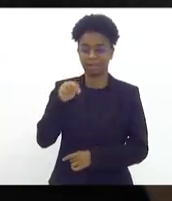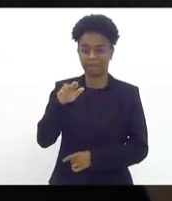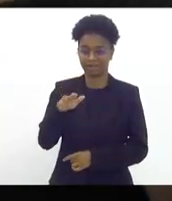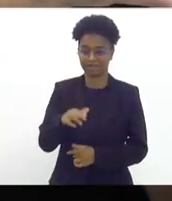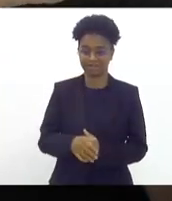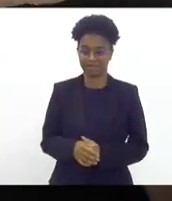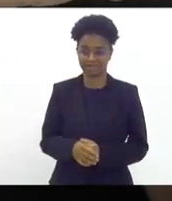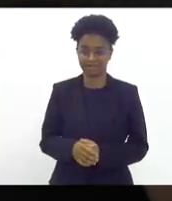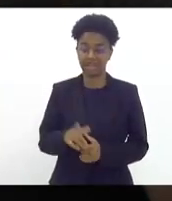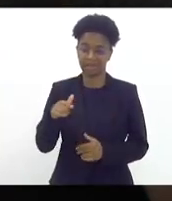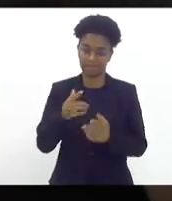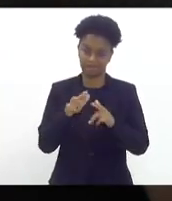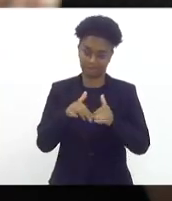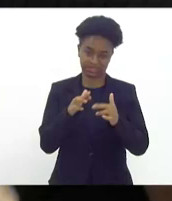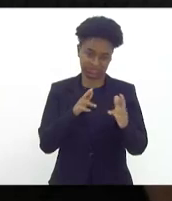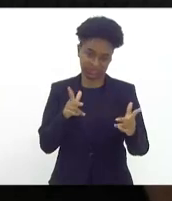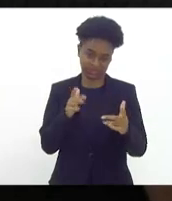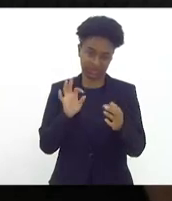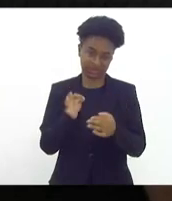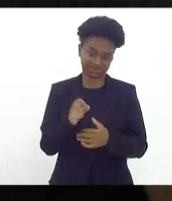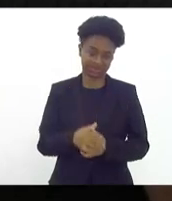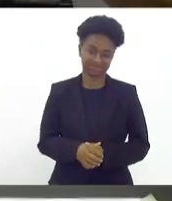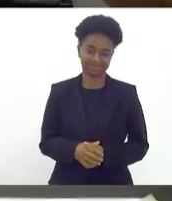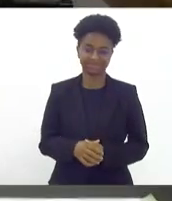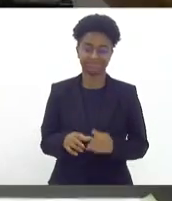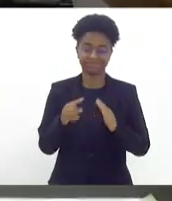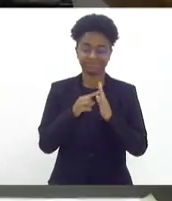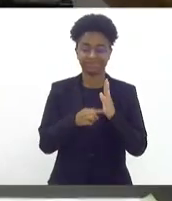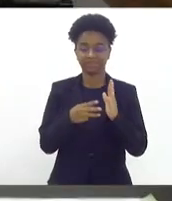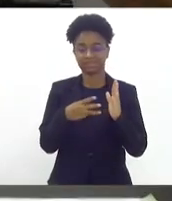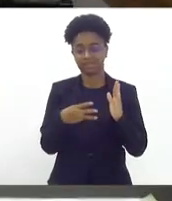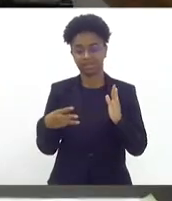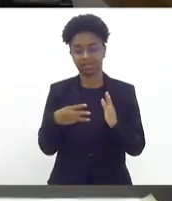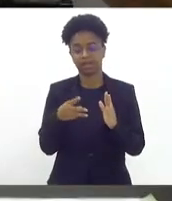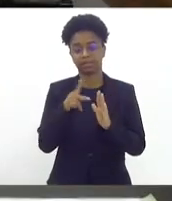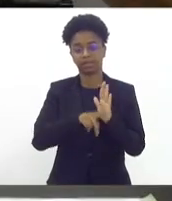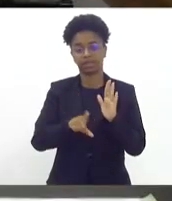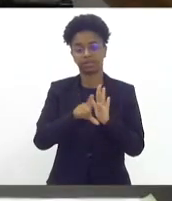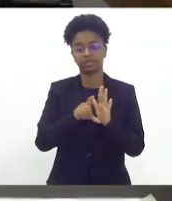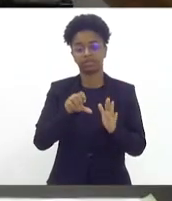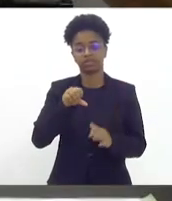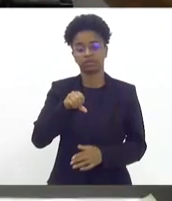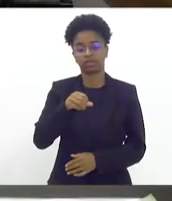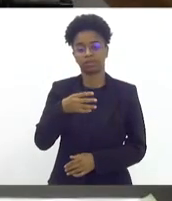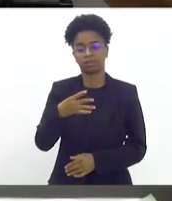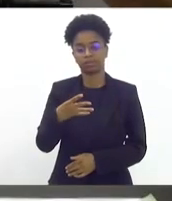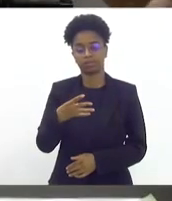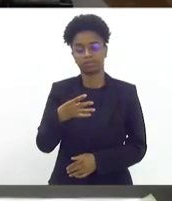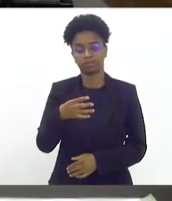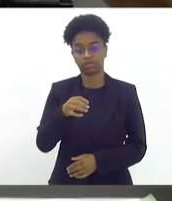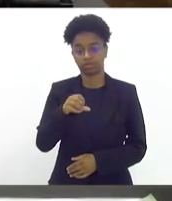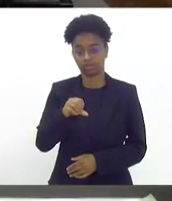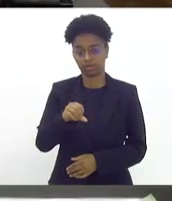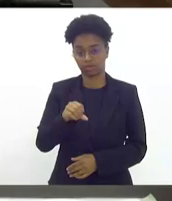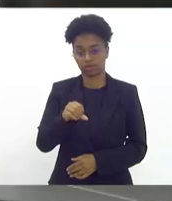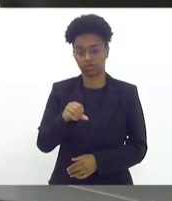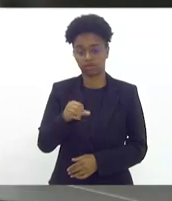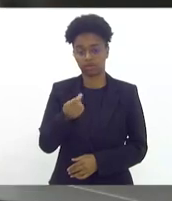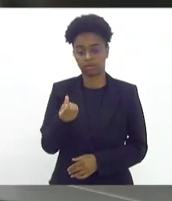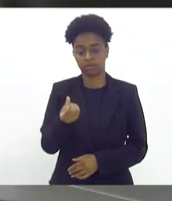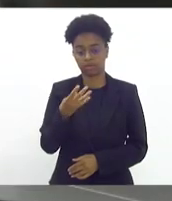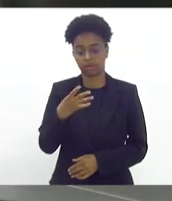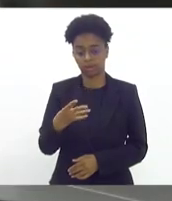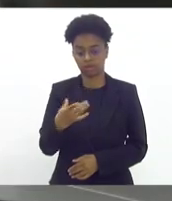Ímpar no sentido de diferente. Tá, né? 33 da pauta, o PL 964 de 23, de autoria do deputado Munir Neto, que